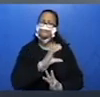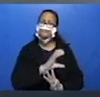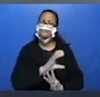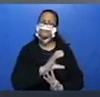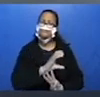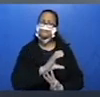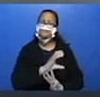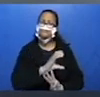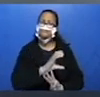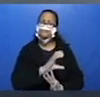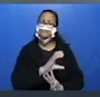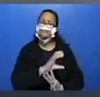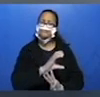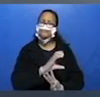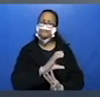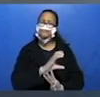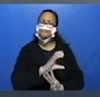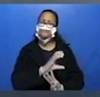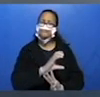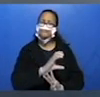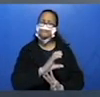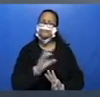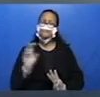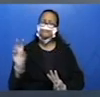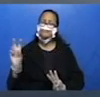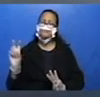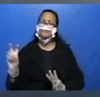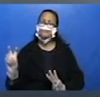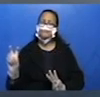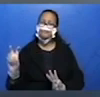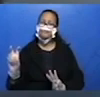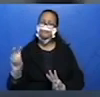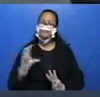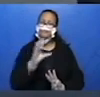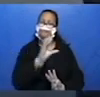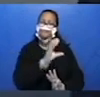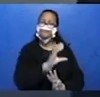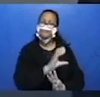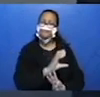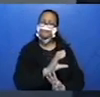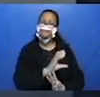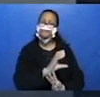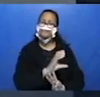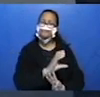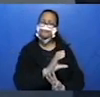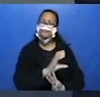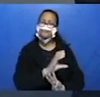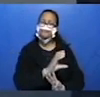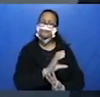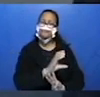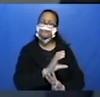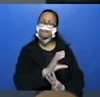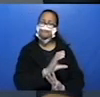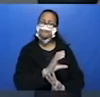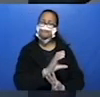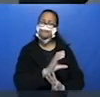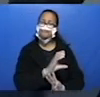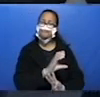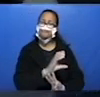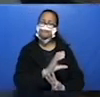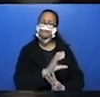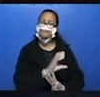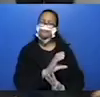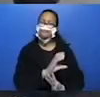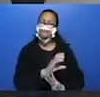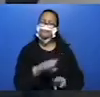centena? Sim. Então, ele foi para a ordem da centena. Olha lá que interessante. E assim vai